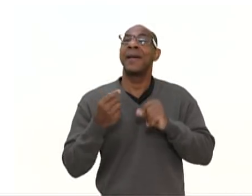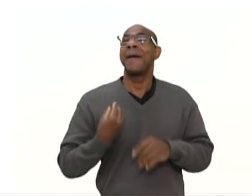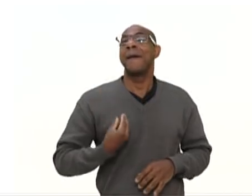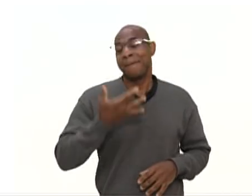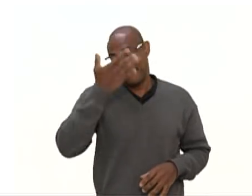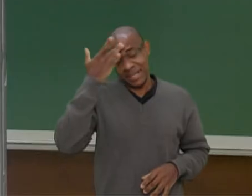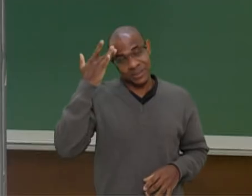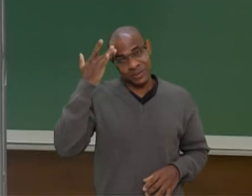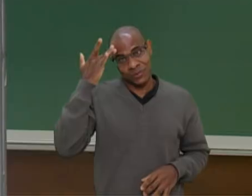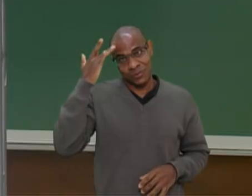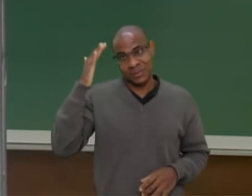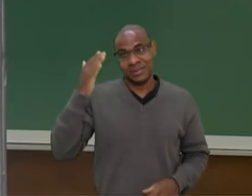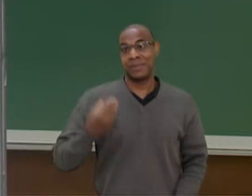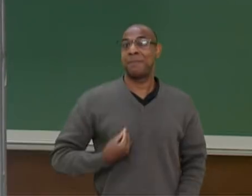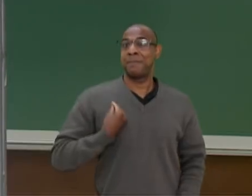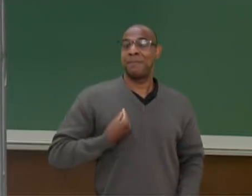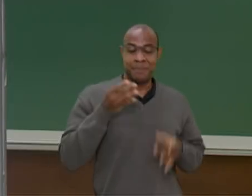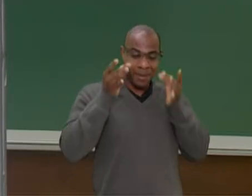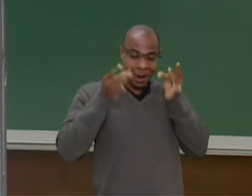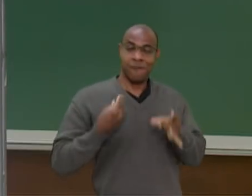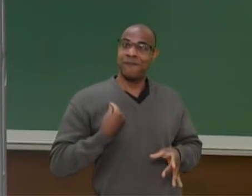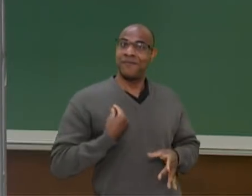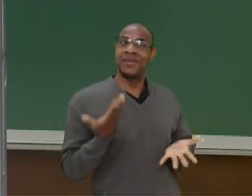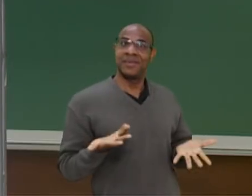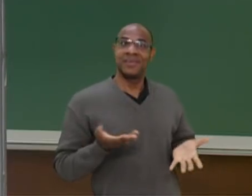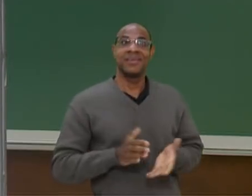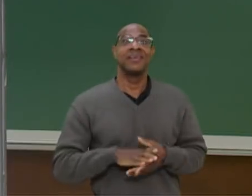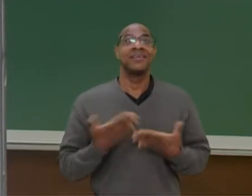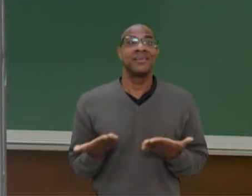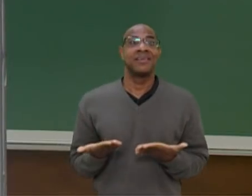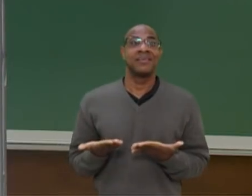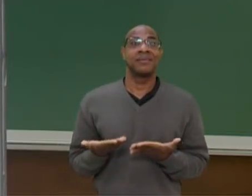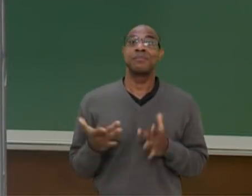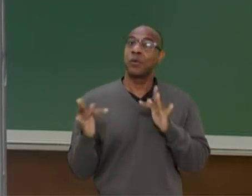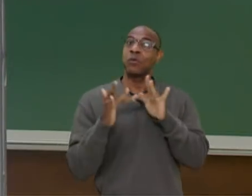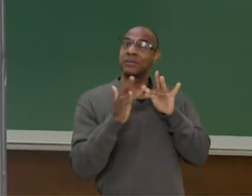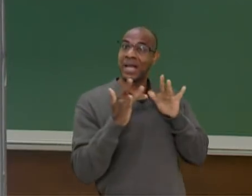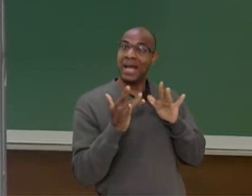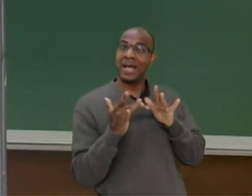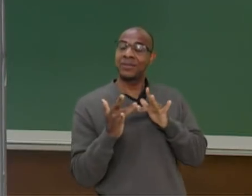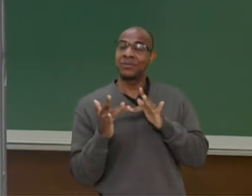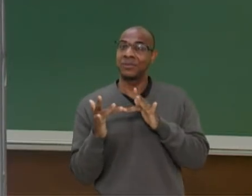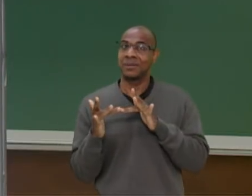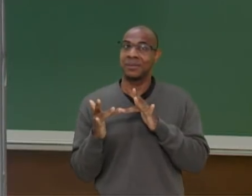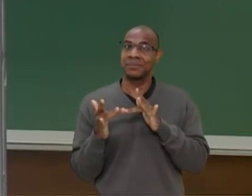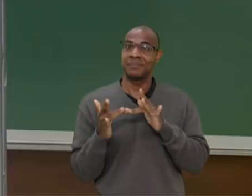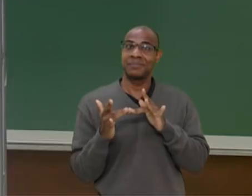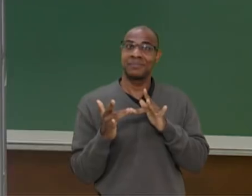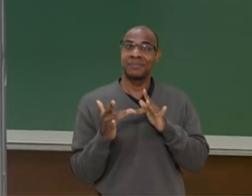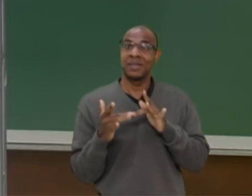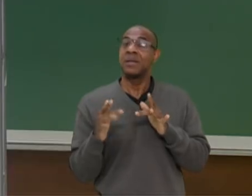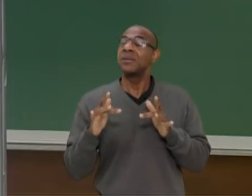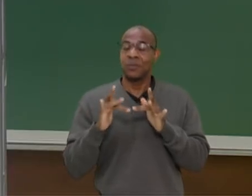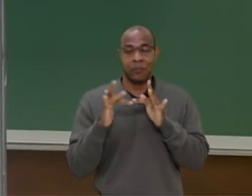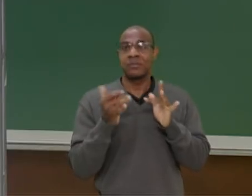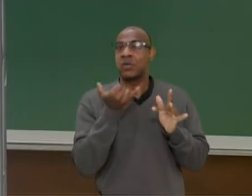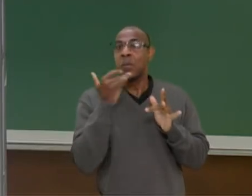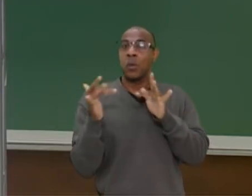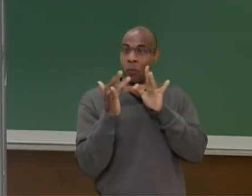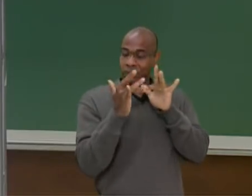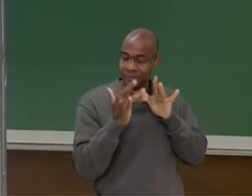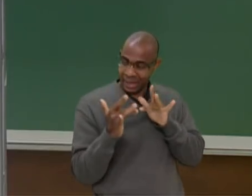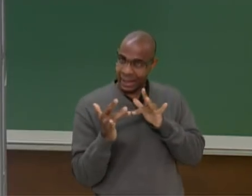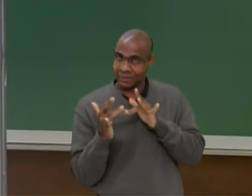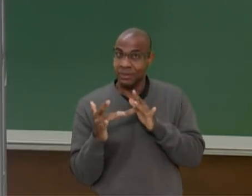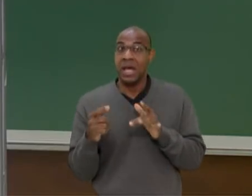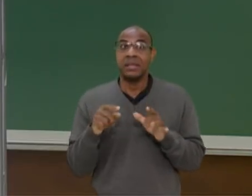pessoas. Veja só aqui a opinião da autora, eu acredito, tá? Então,